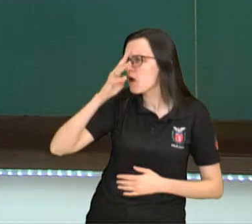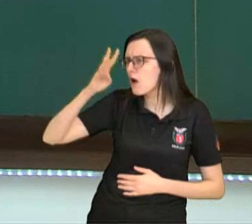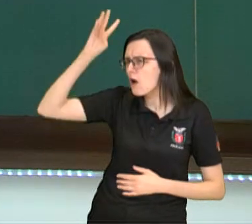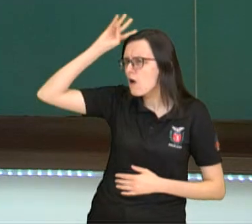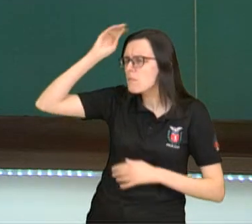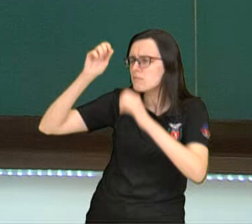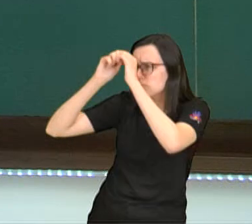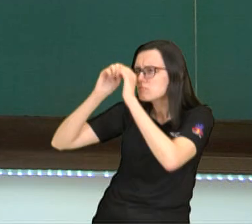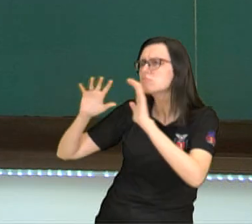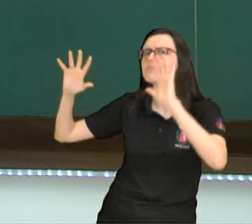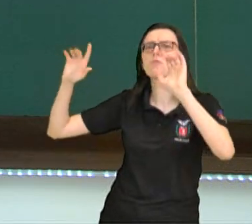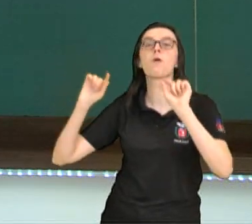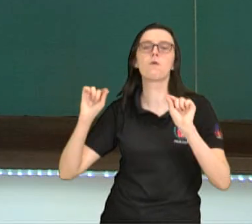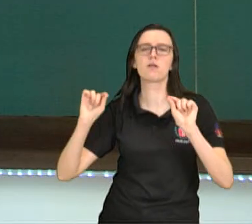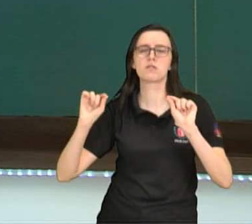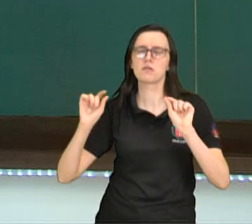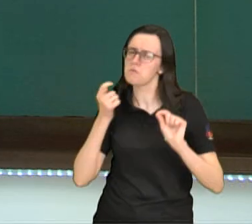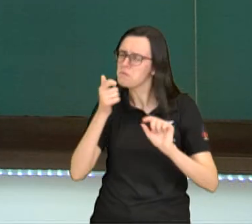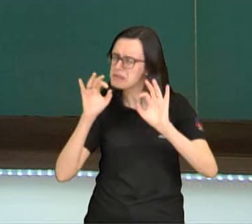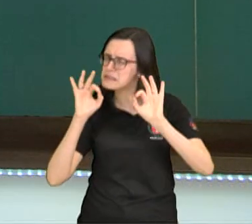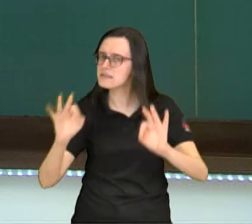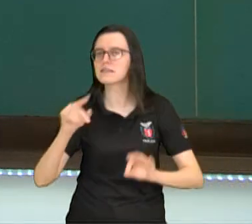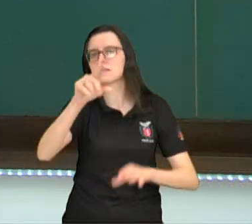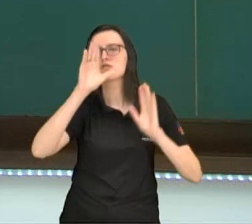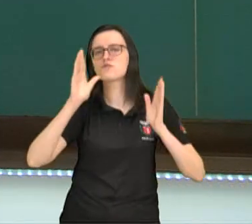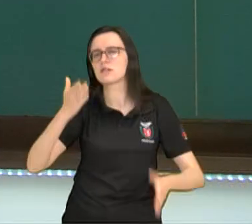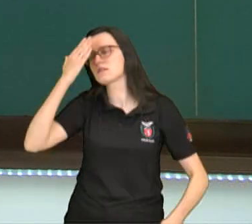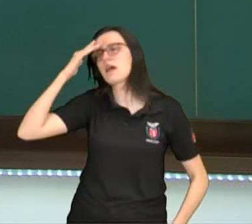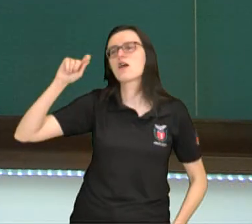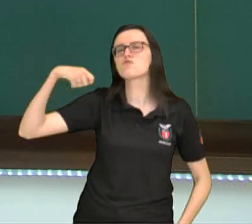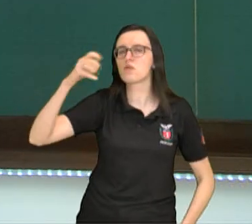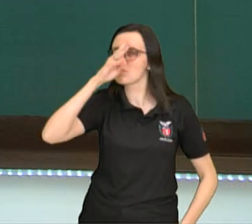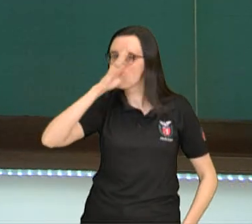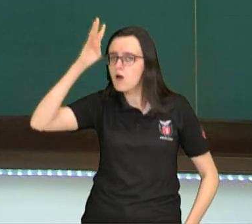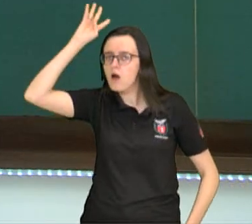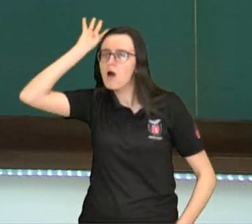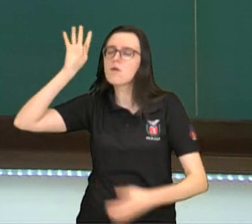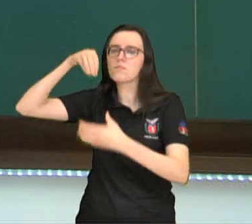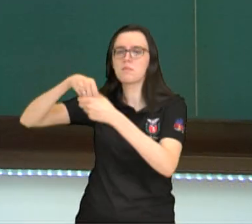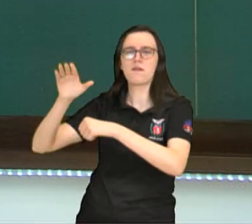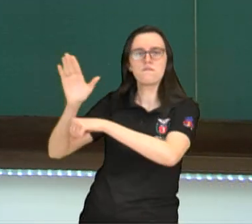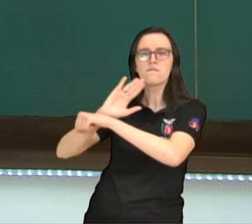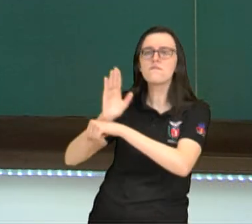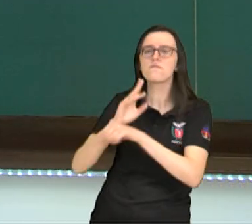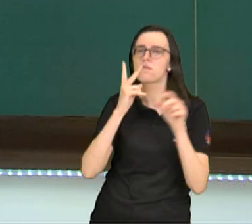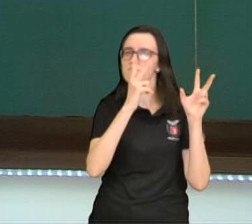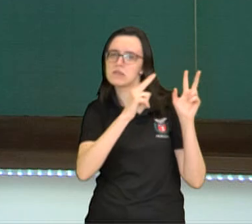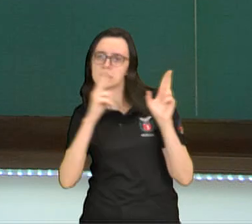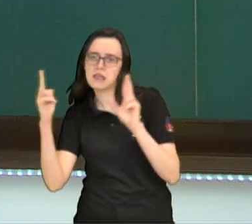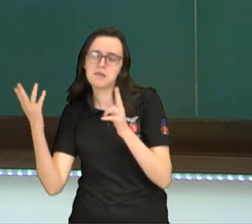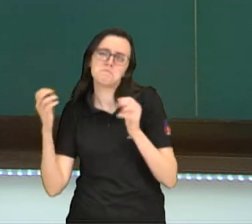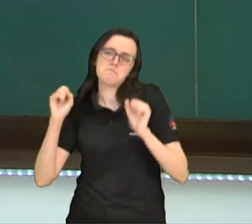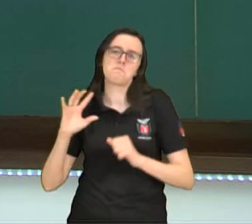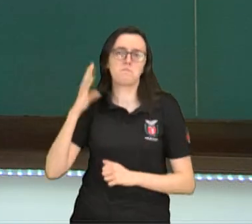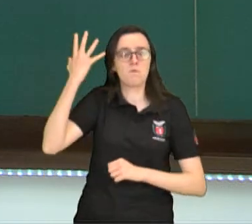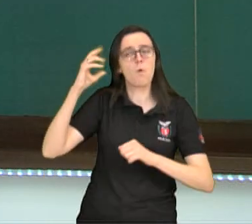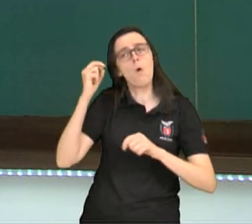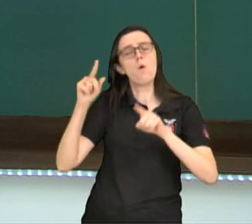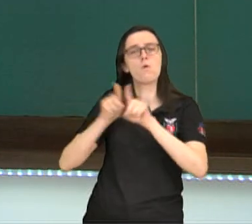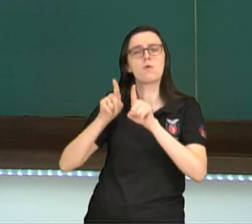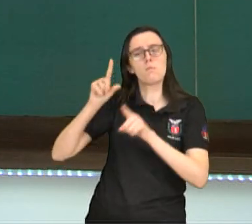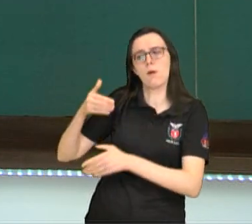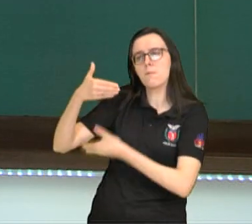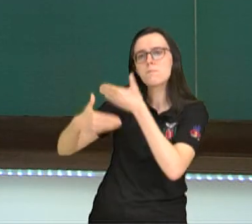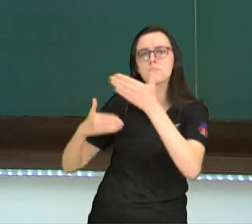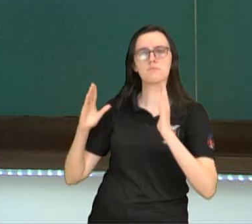você já ouviu falar de Roma em filmes, séries aqui, né? Ou até mesmo durante o